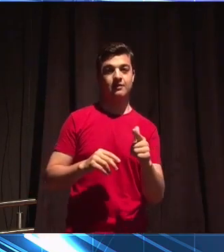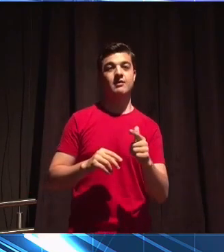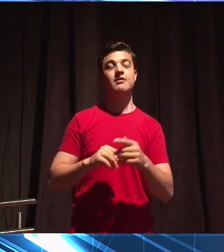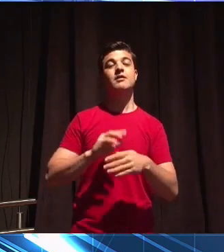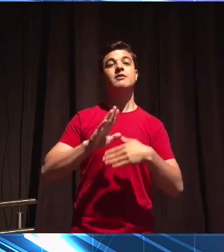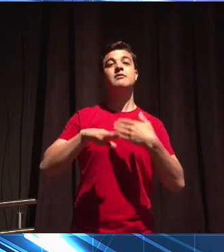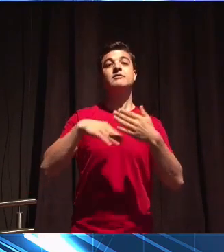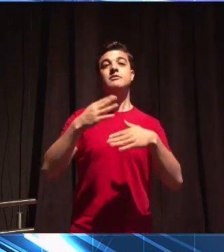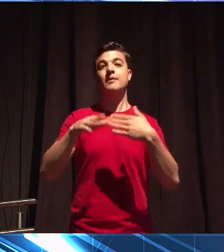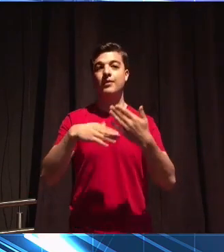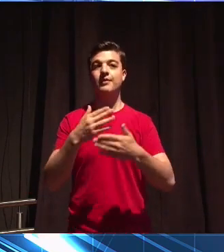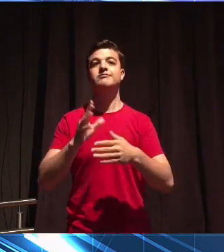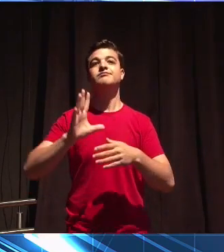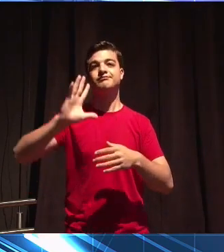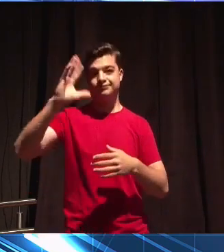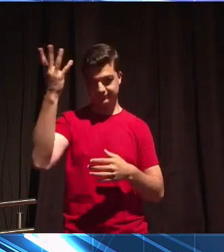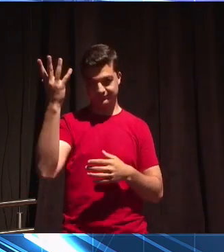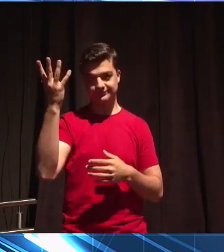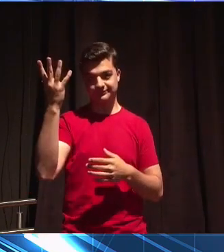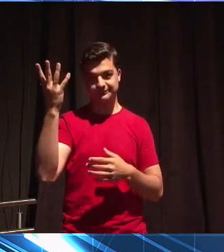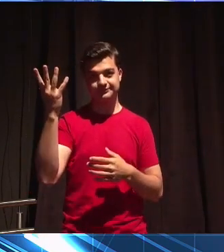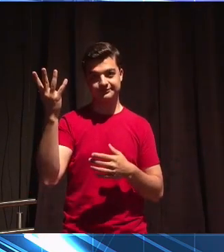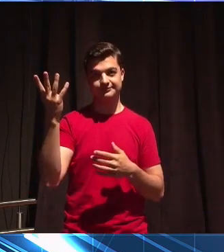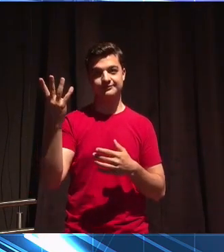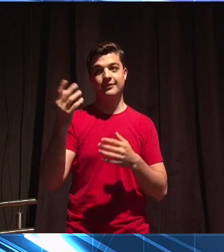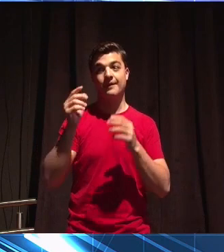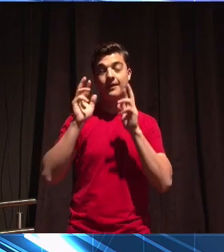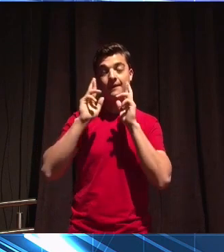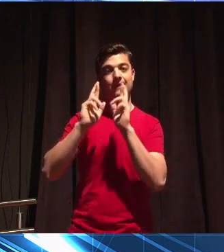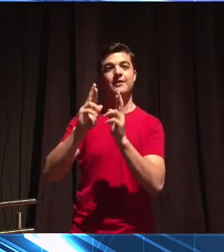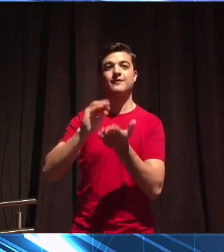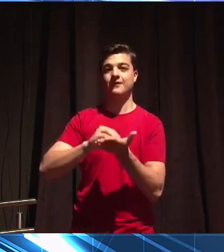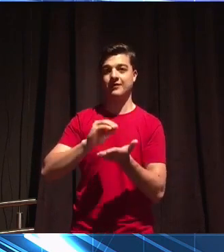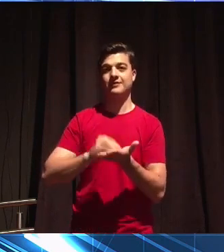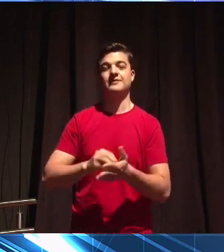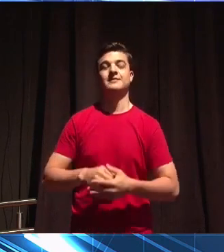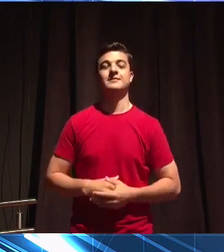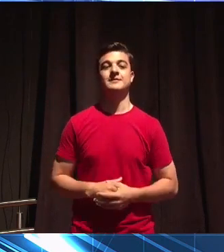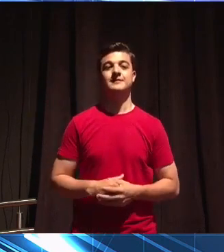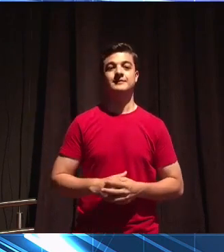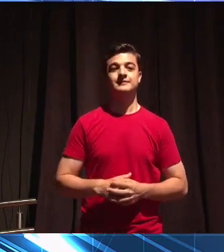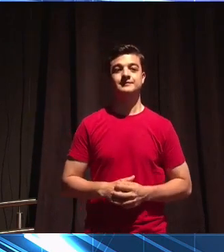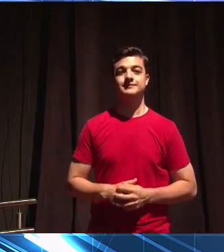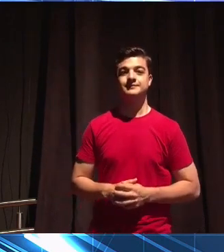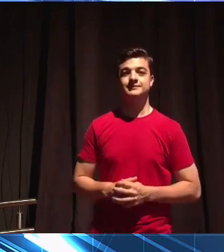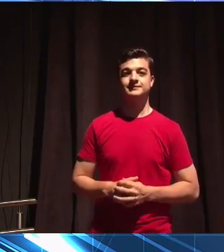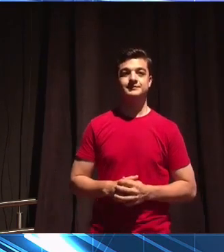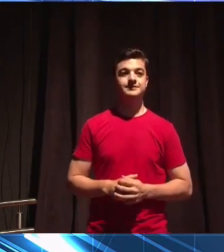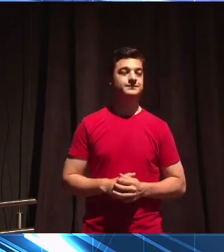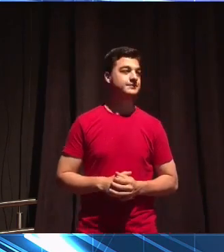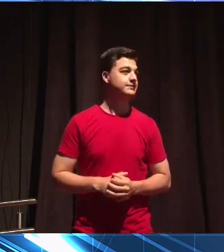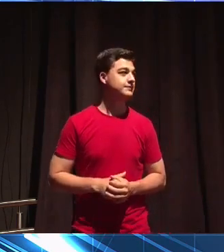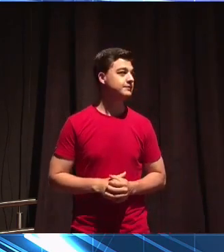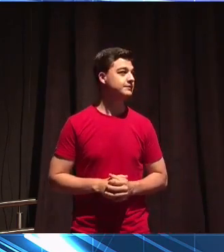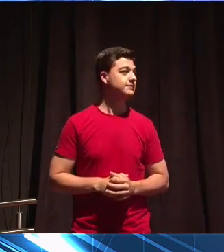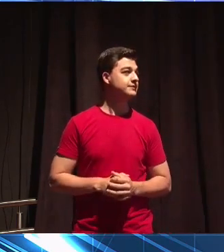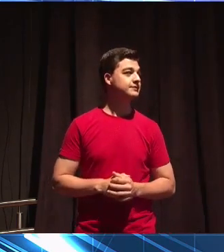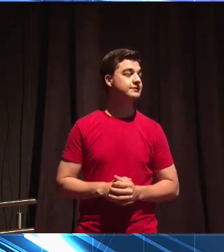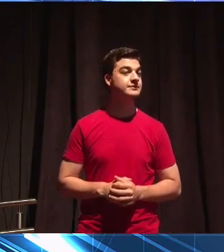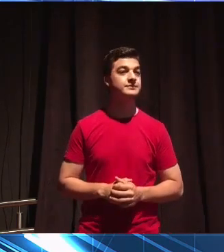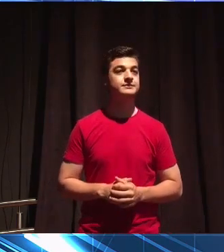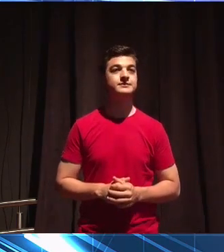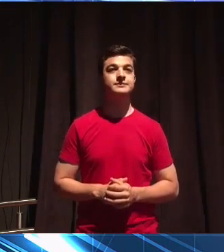e que vai ter que ser refeito, fora que é extremamente desrespeitoso. Então, o que a gente pode